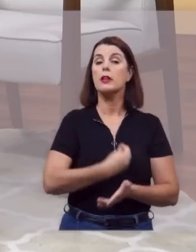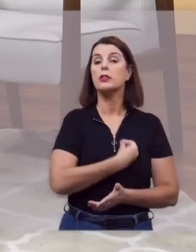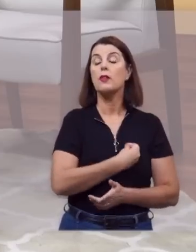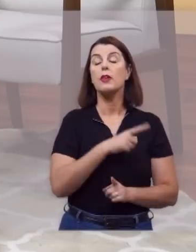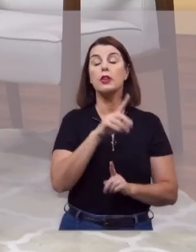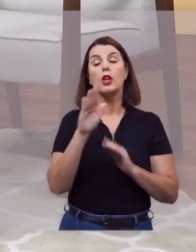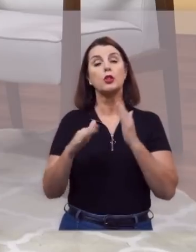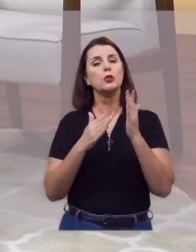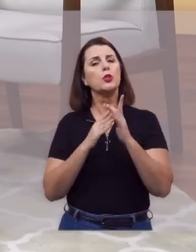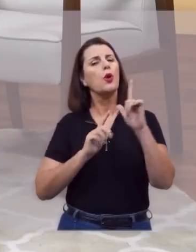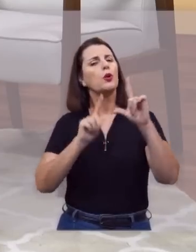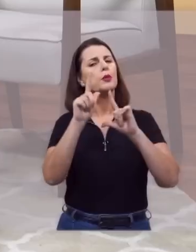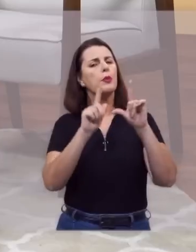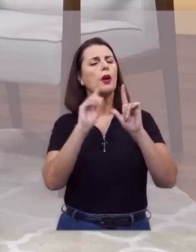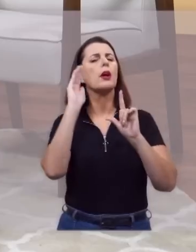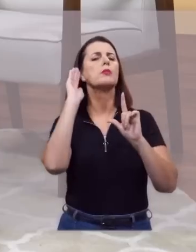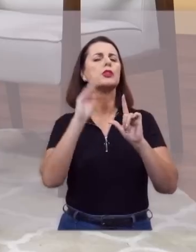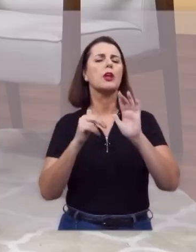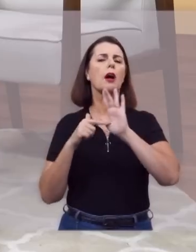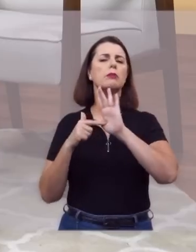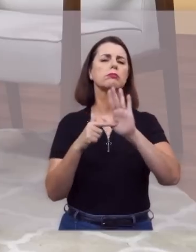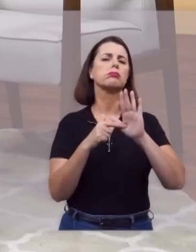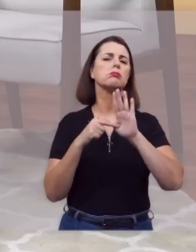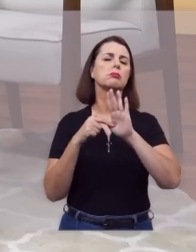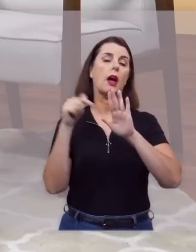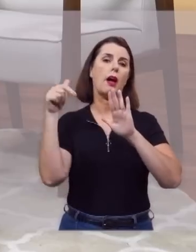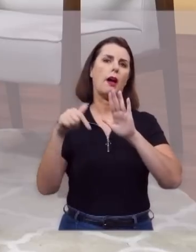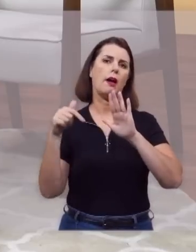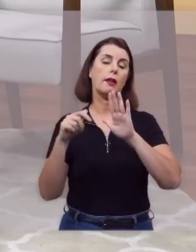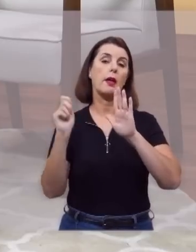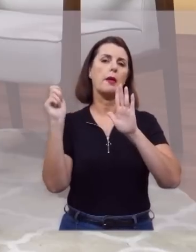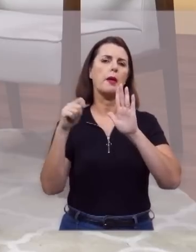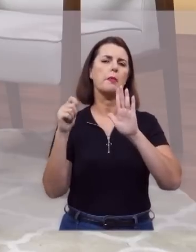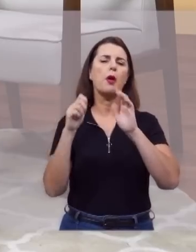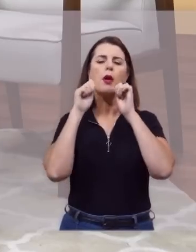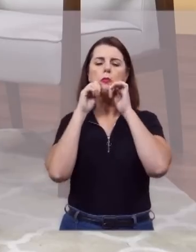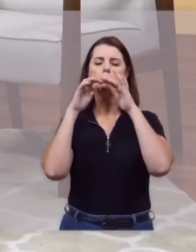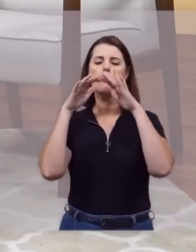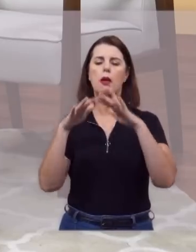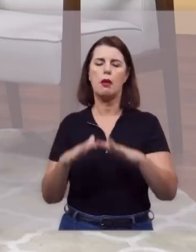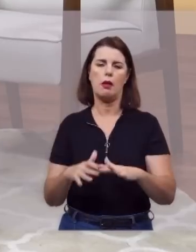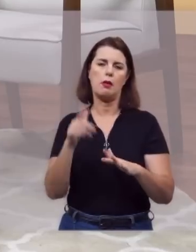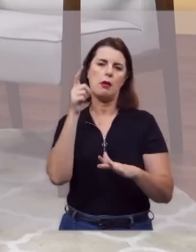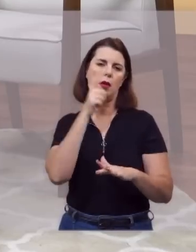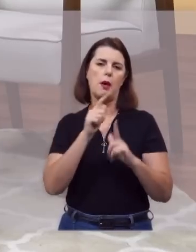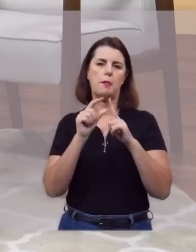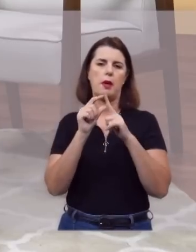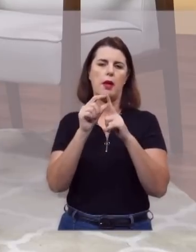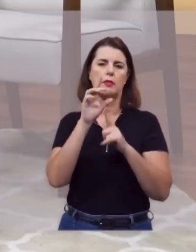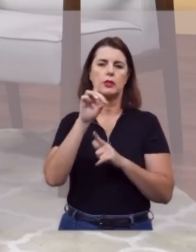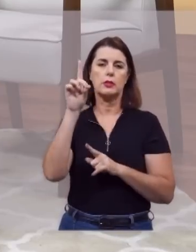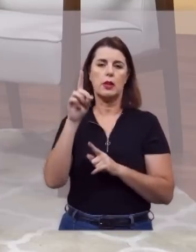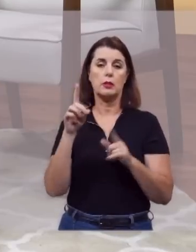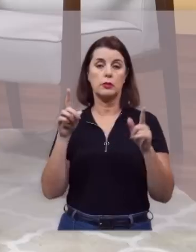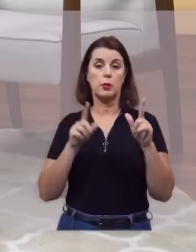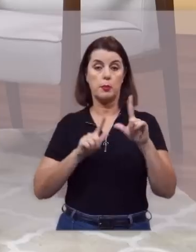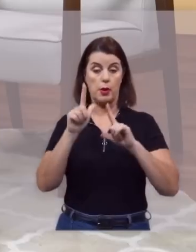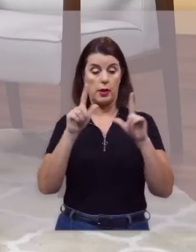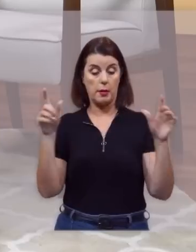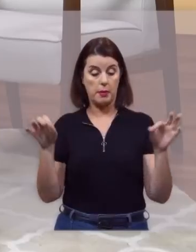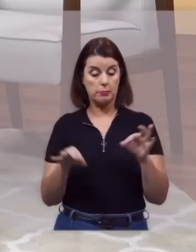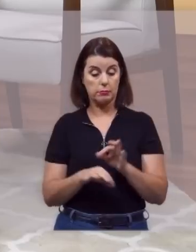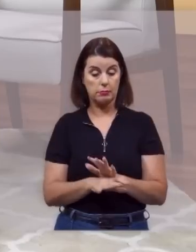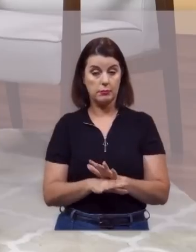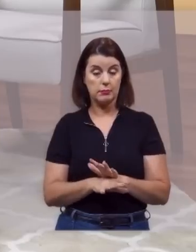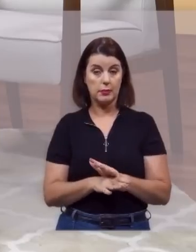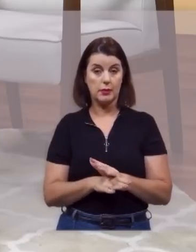Vida, todos os programas que nós já transmitimos aqui e poderá ser abençoado pela palavra de Deus. O programa Verdade e